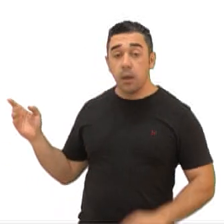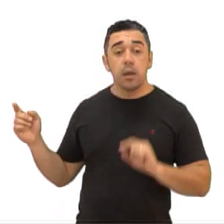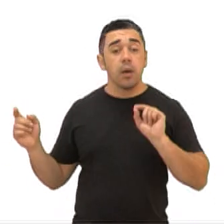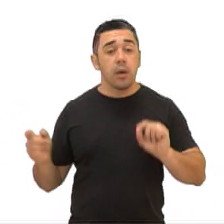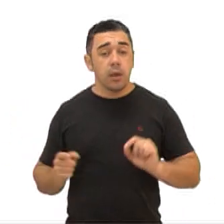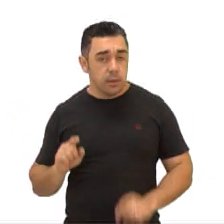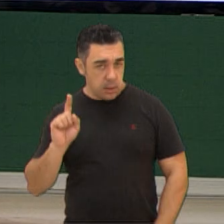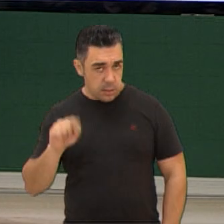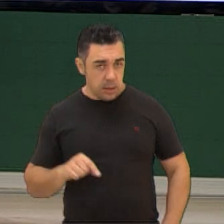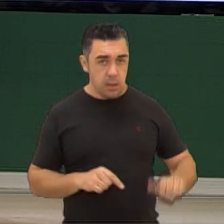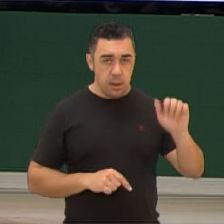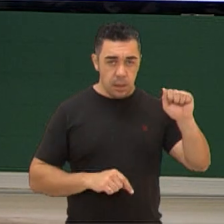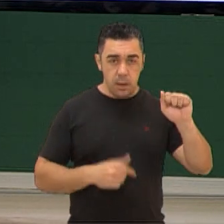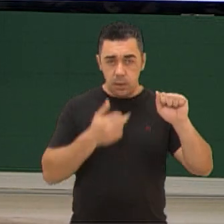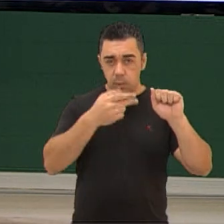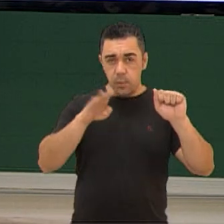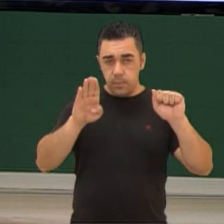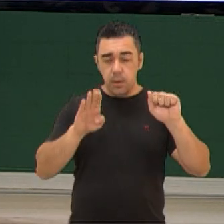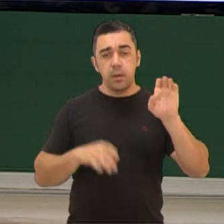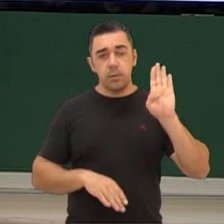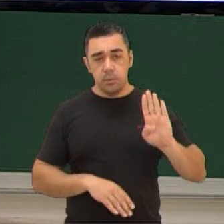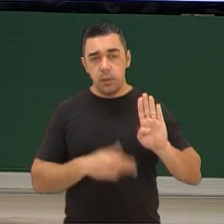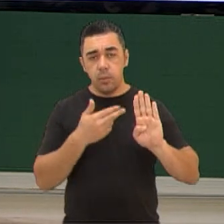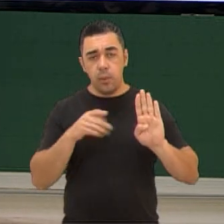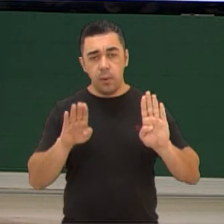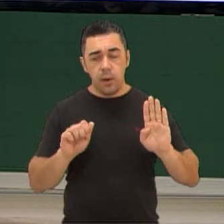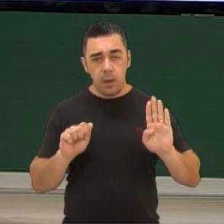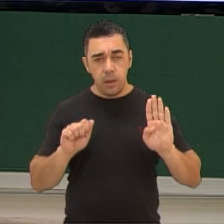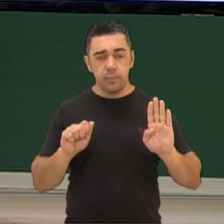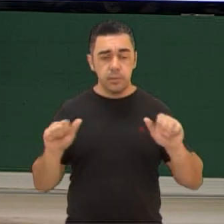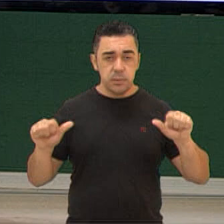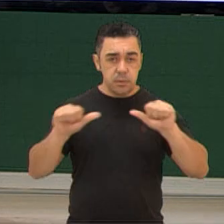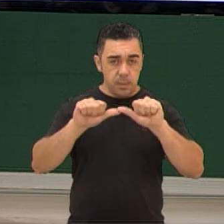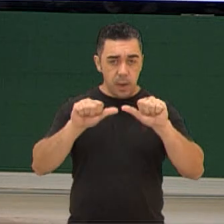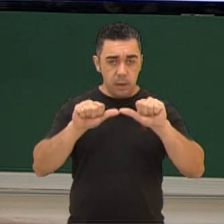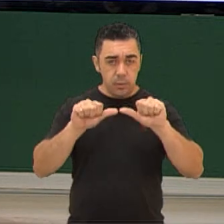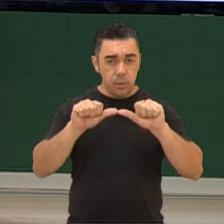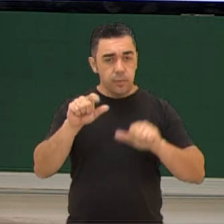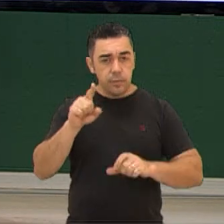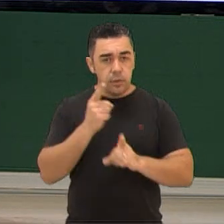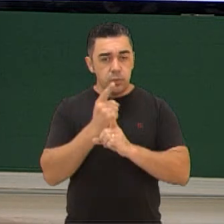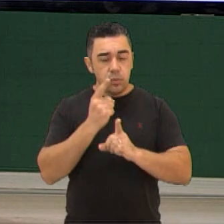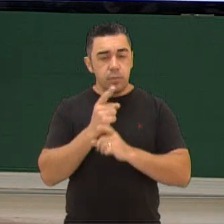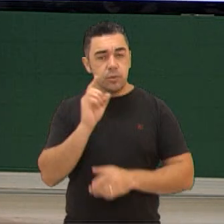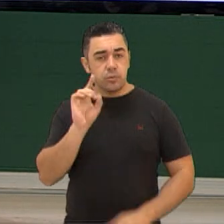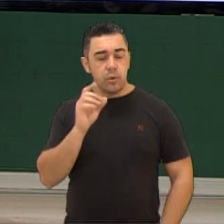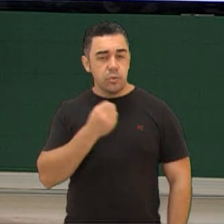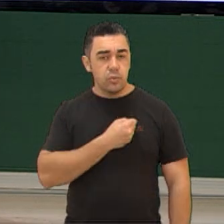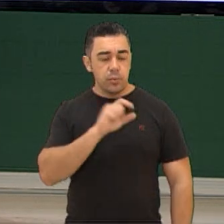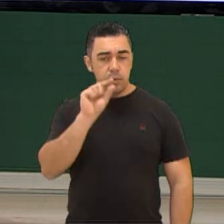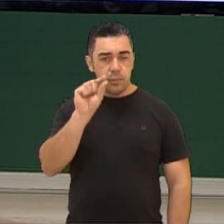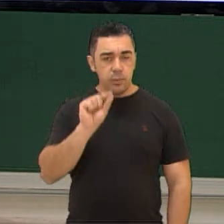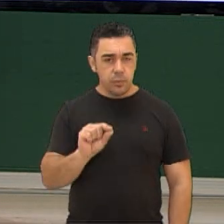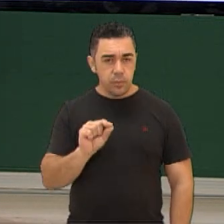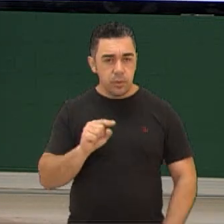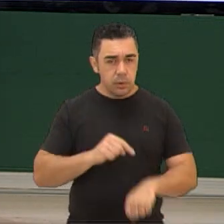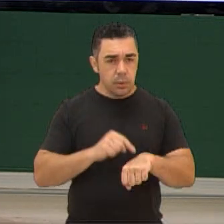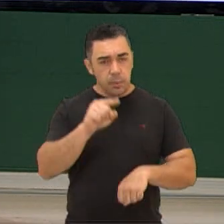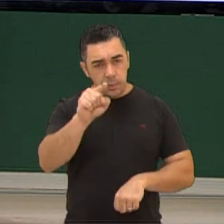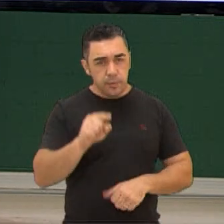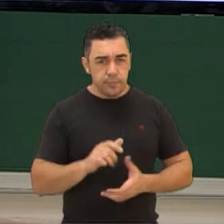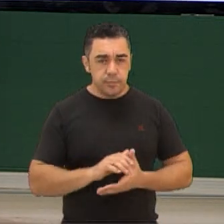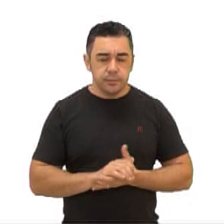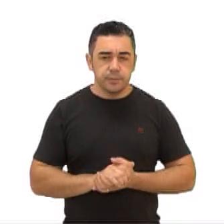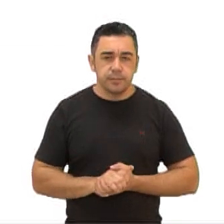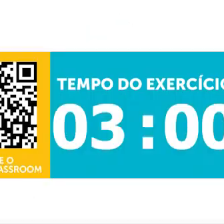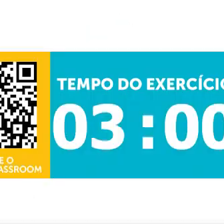lembrando que A é igual a B e B é igual a A. Nesse caso, você vai descobrir só o valor de B. Mais um tempinho para